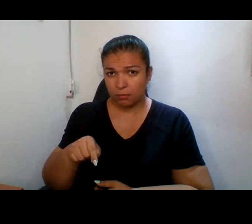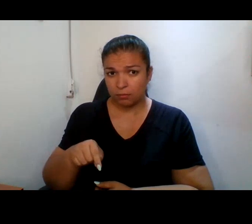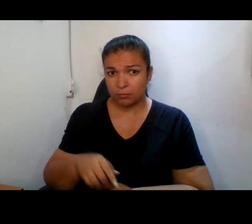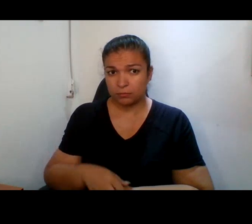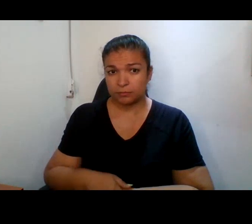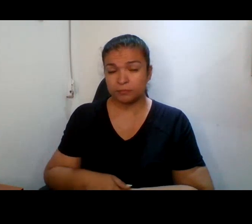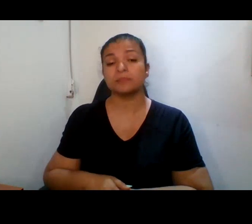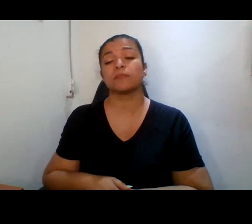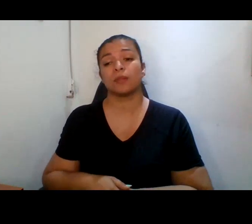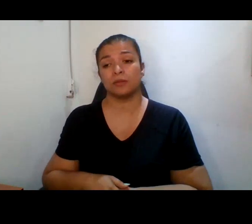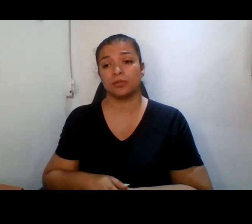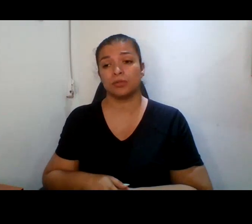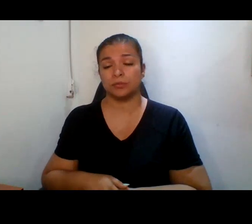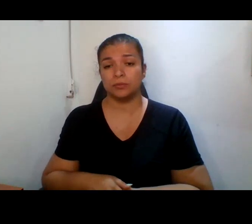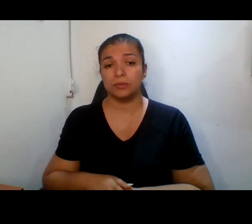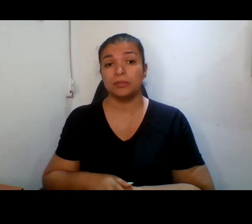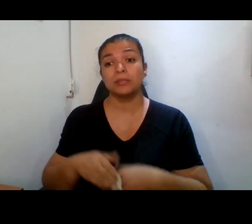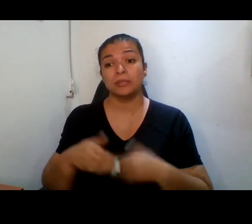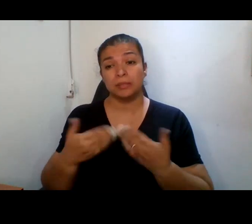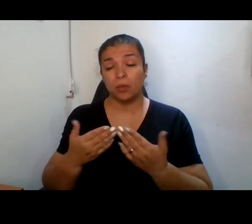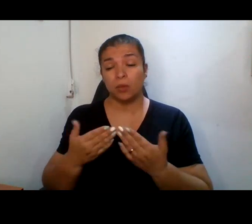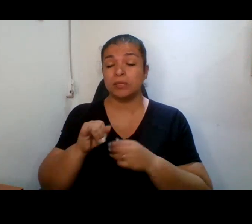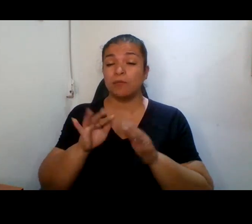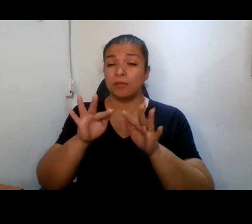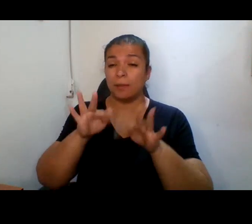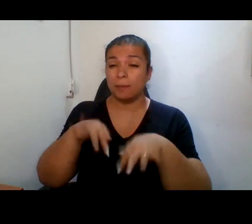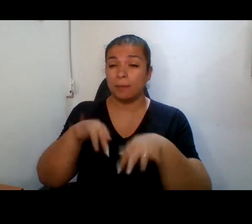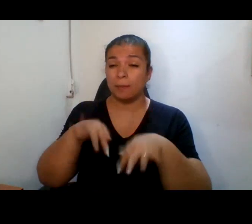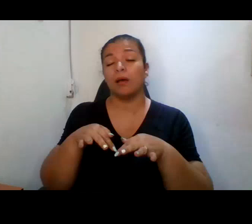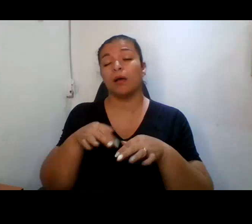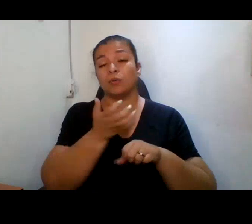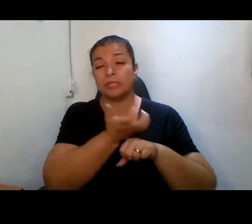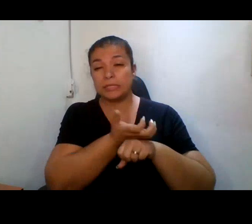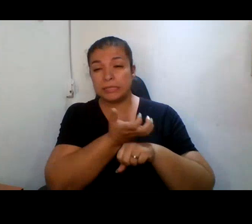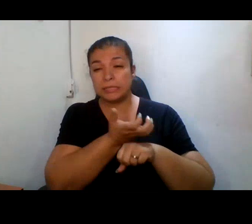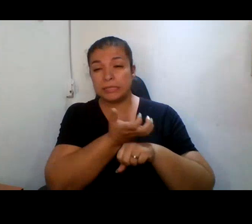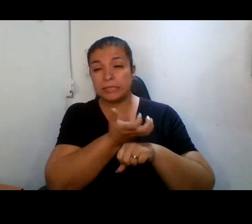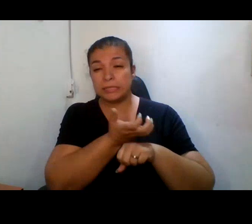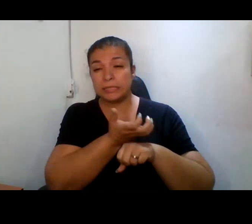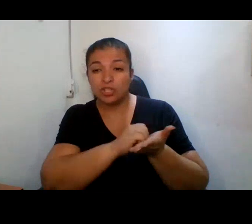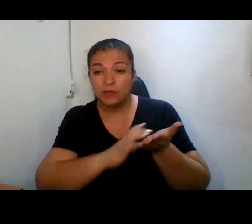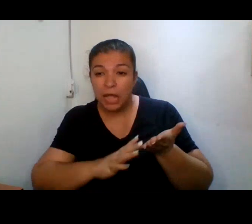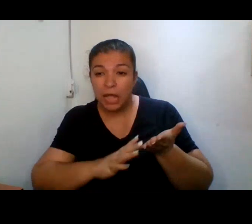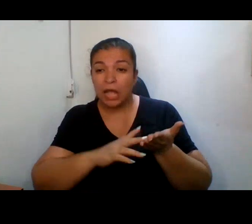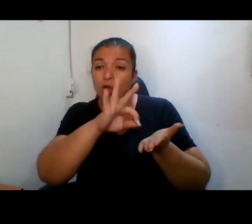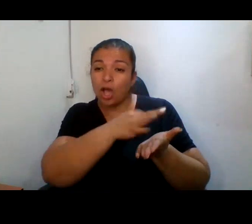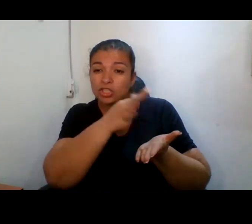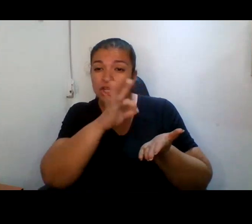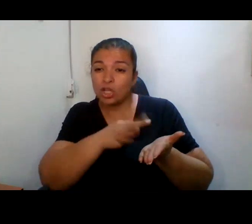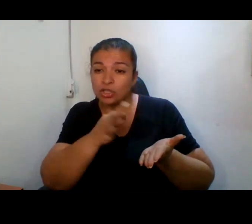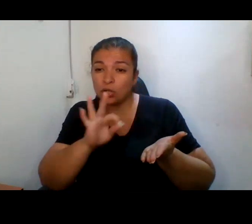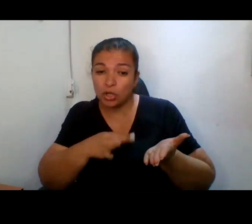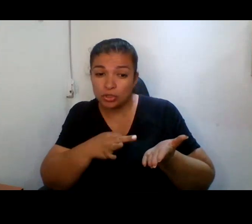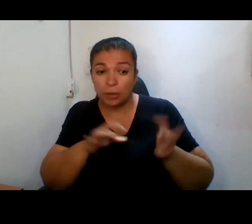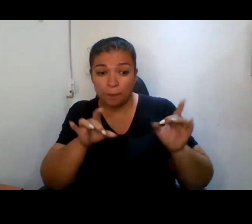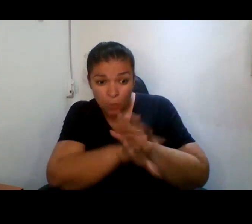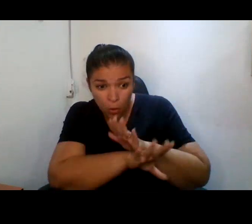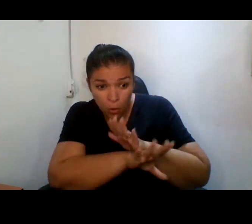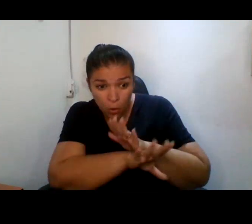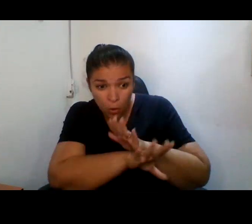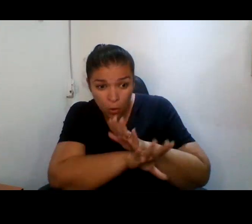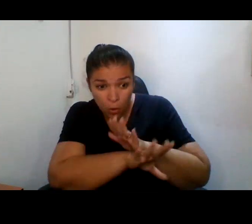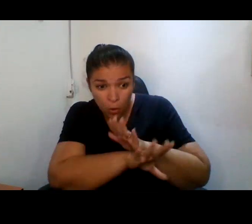Então, à medida que for terminando, que forem sendo corrigidas as atividades, elas vão sendo colocadas